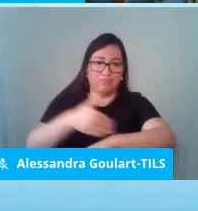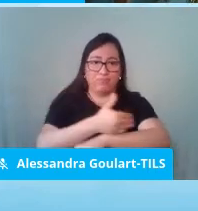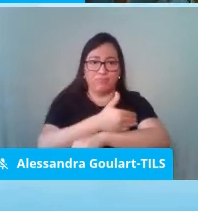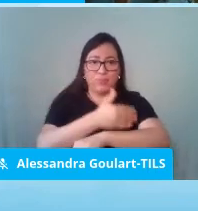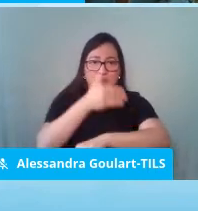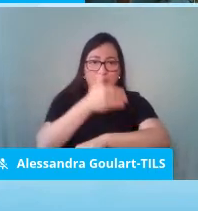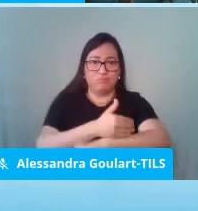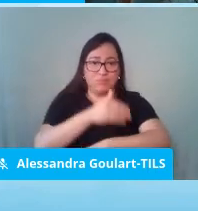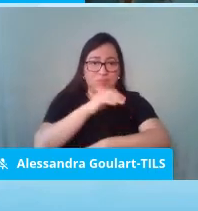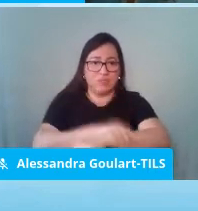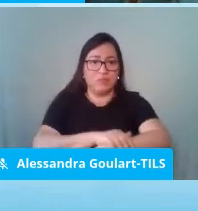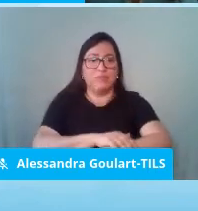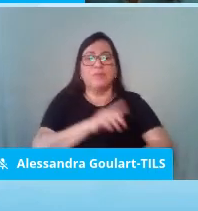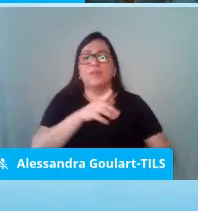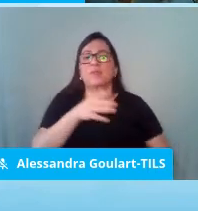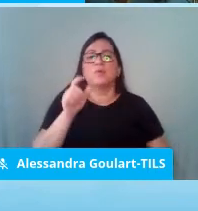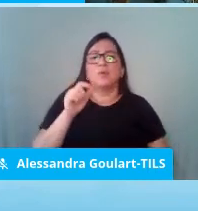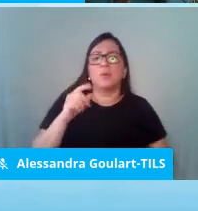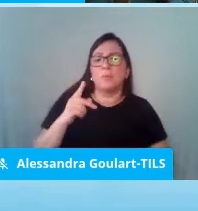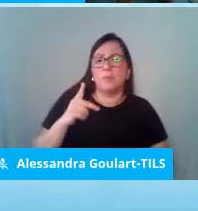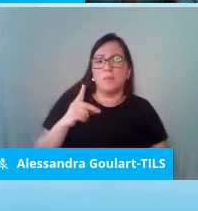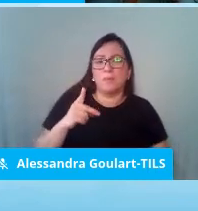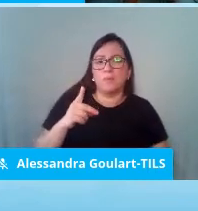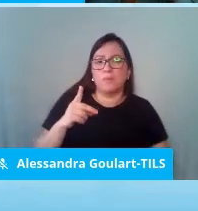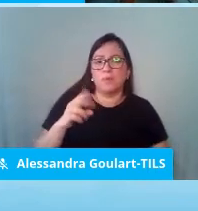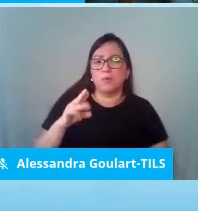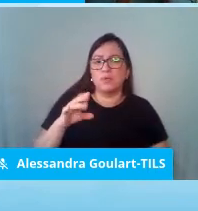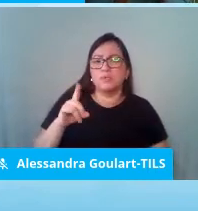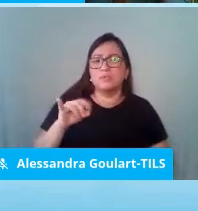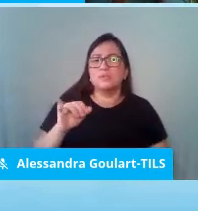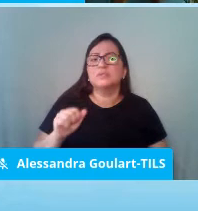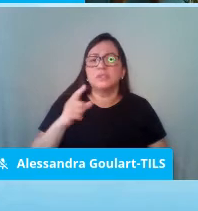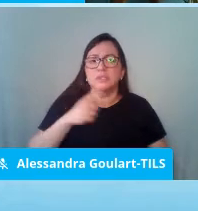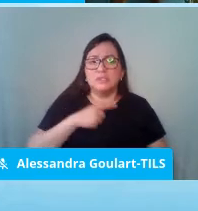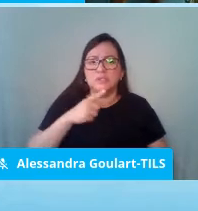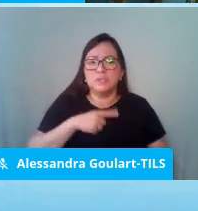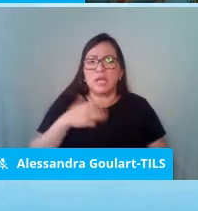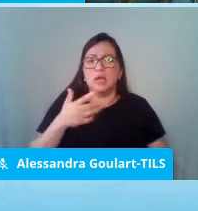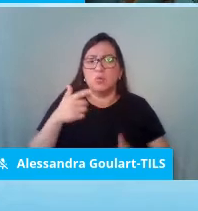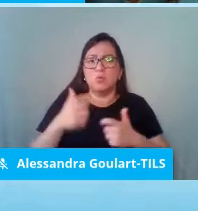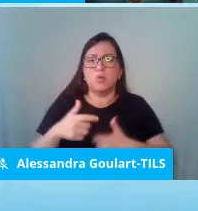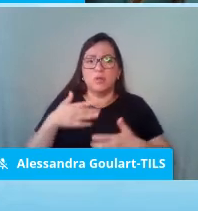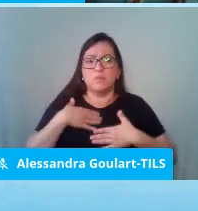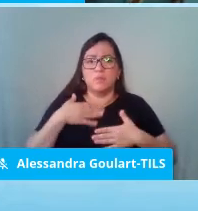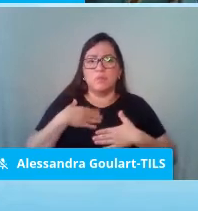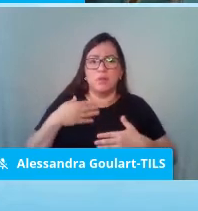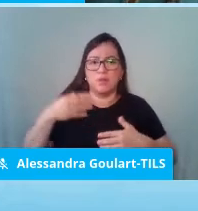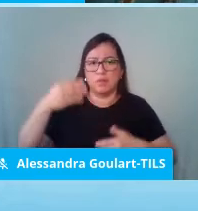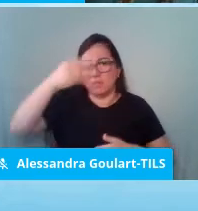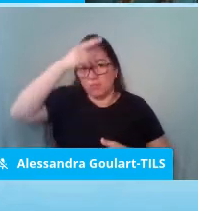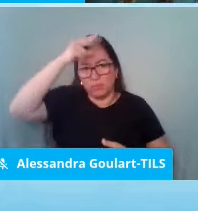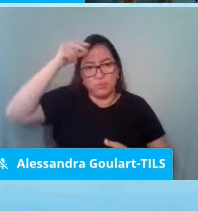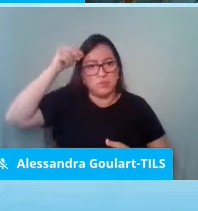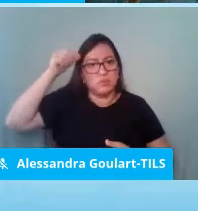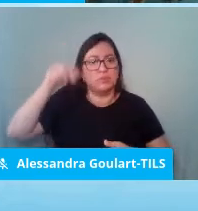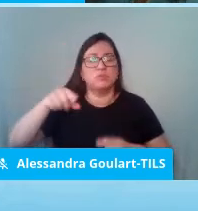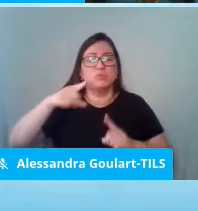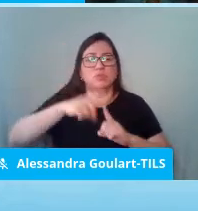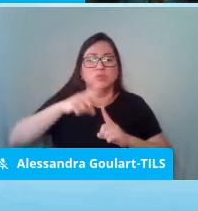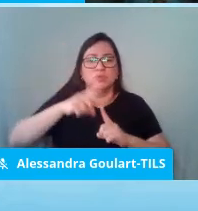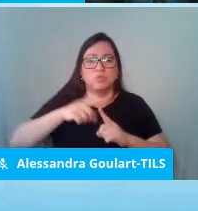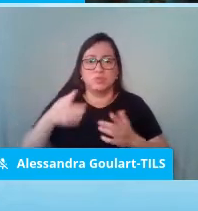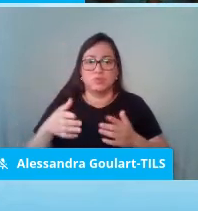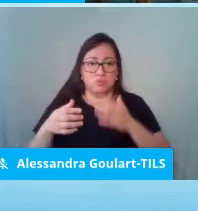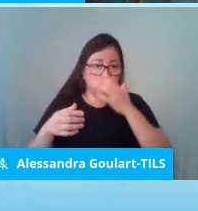precisa conhecer isso, né? Porque a gente precisa saber onde está disponível isso lá no nosso município. Por quê? Porque eu posso, né, daqui a pouco